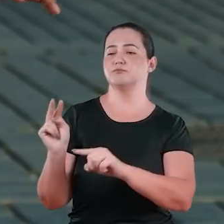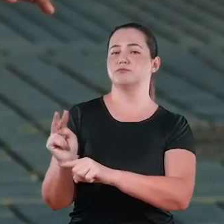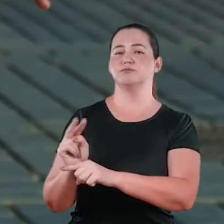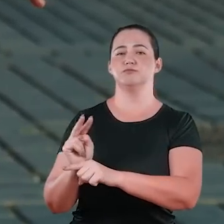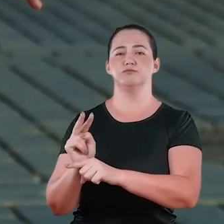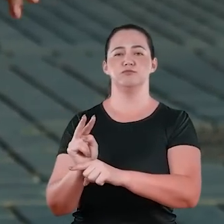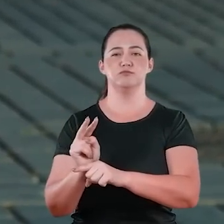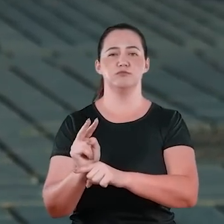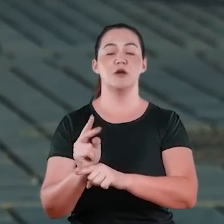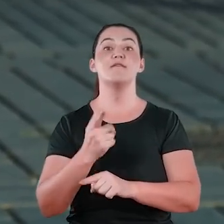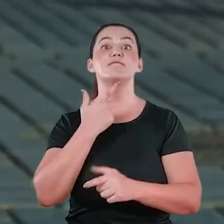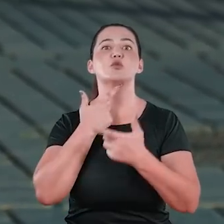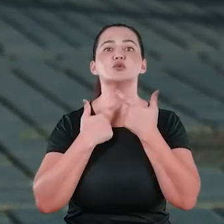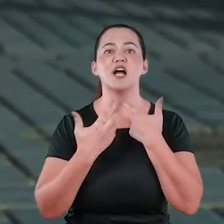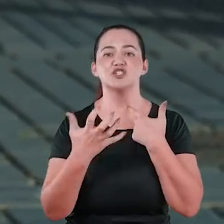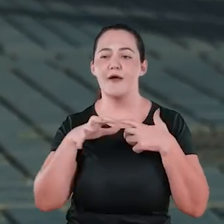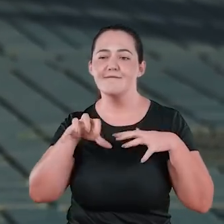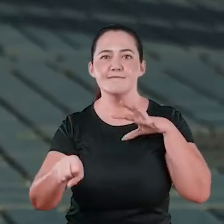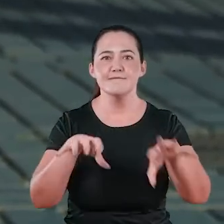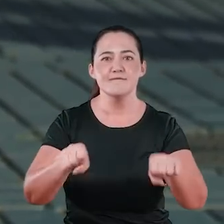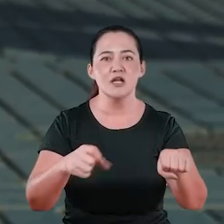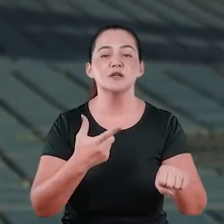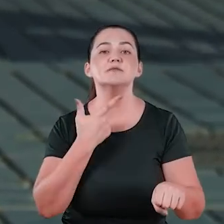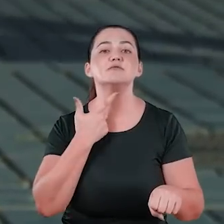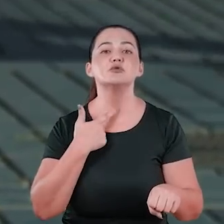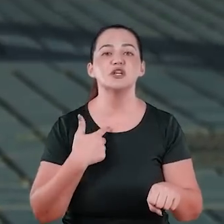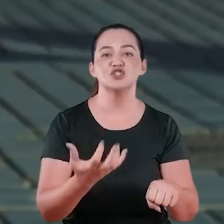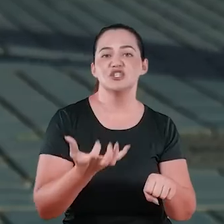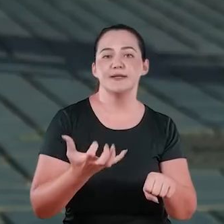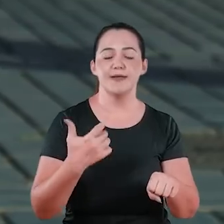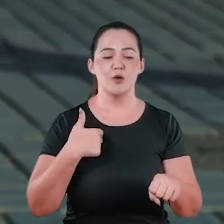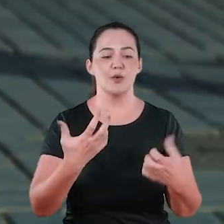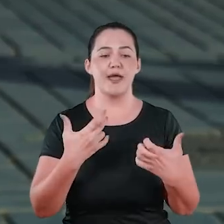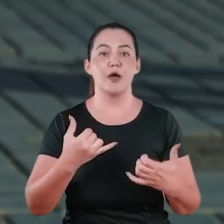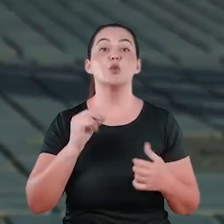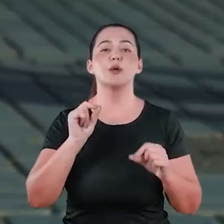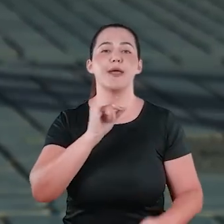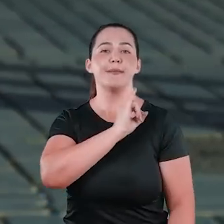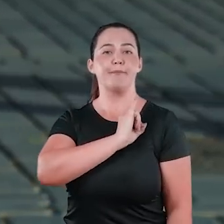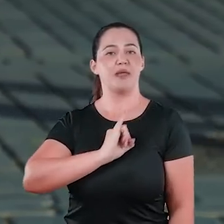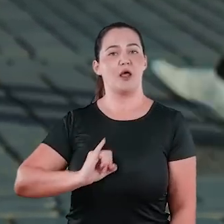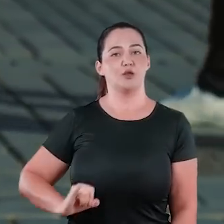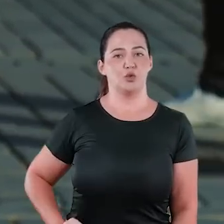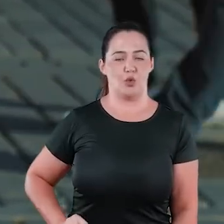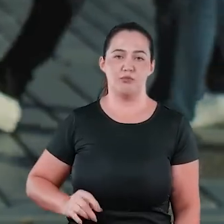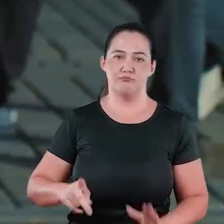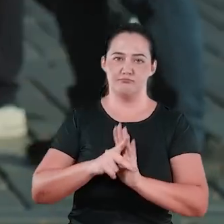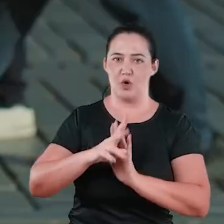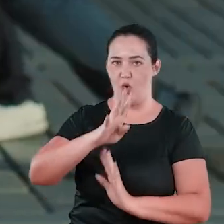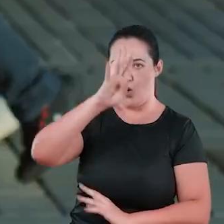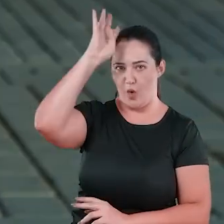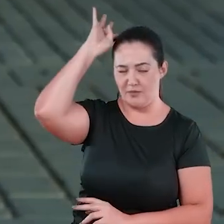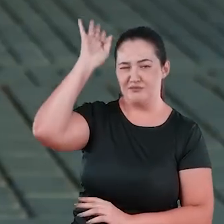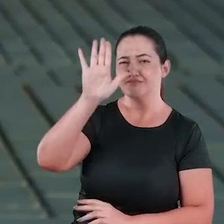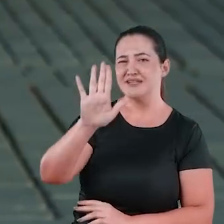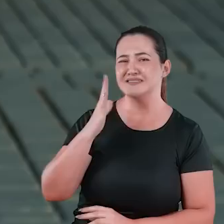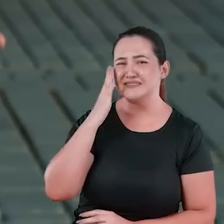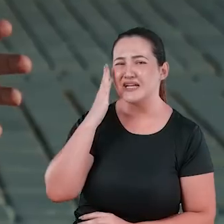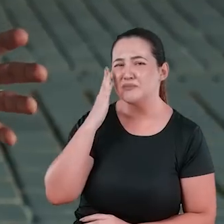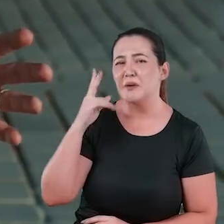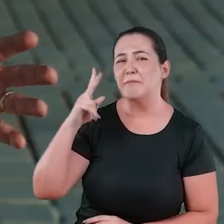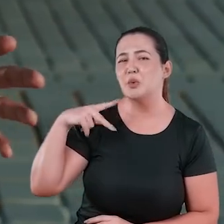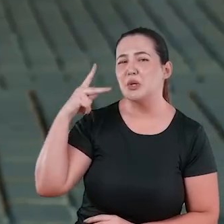a sua sede pelo poder ou mesmo o seu desejo de se tornar imperador de Roma. Mas você sabe como funciona o mundo da política,